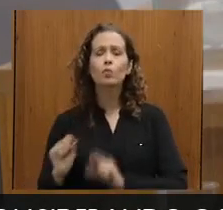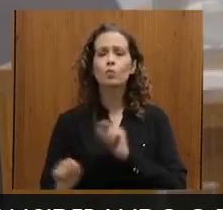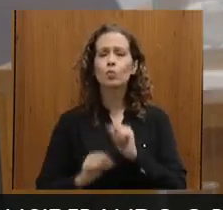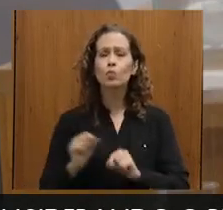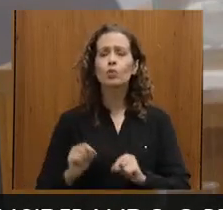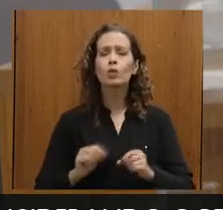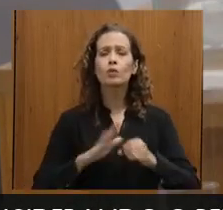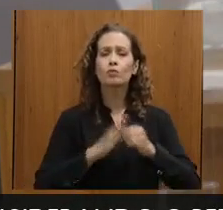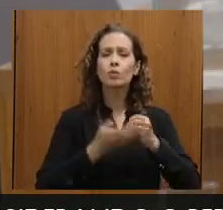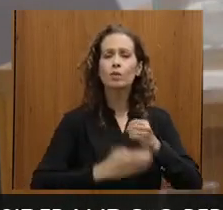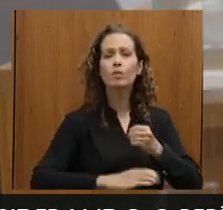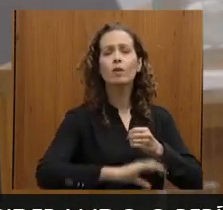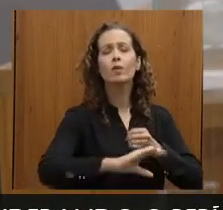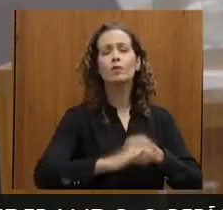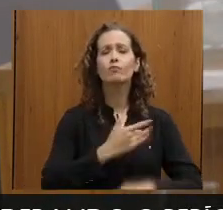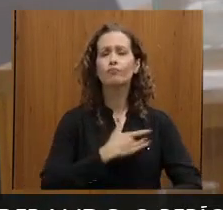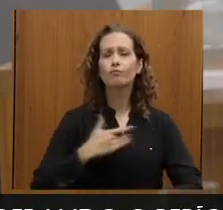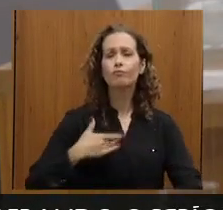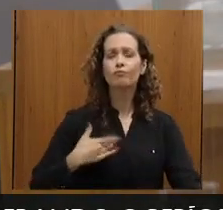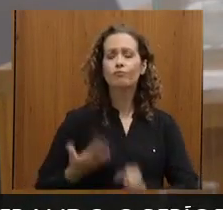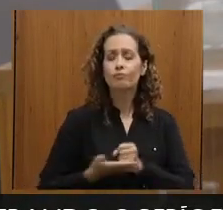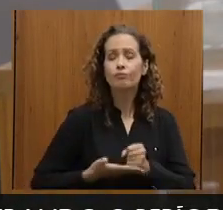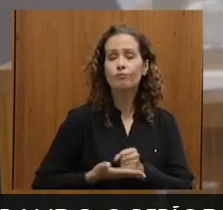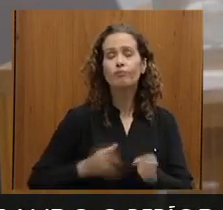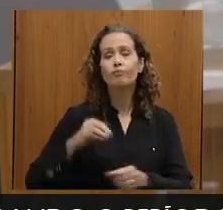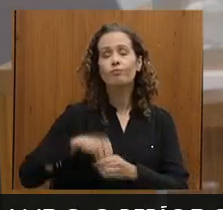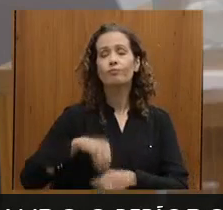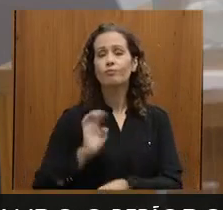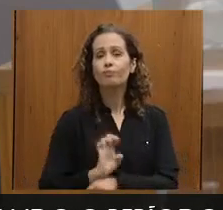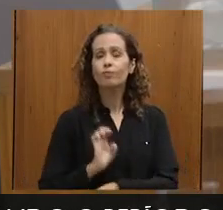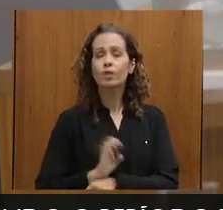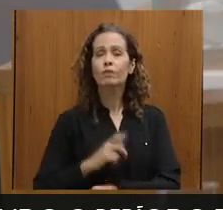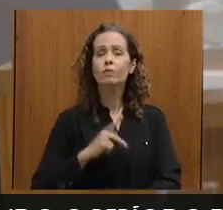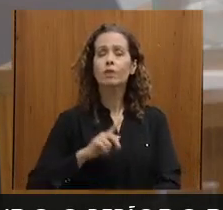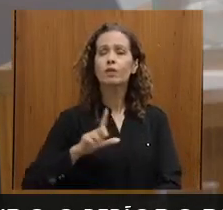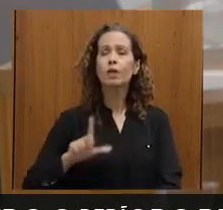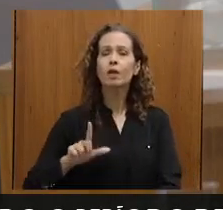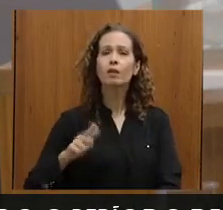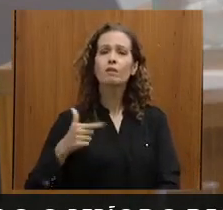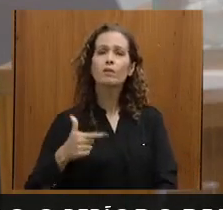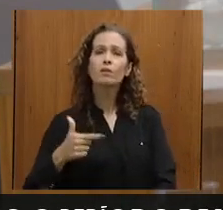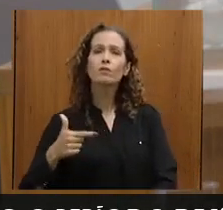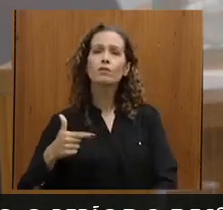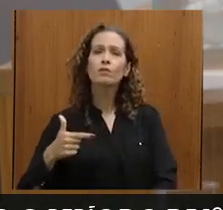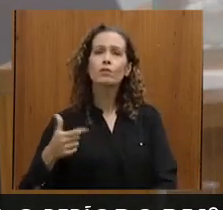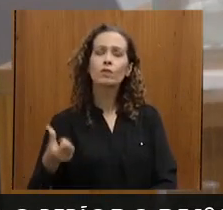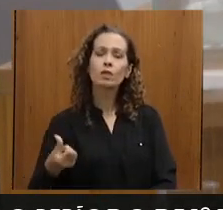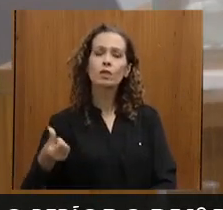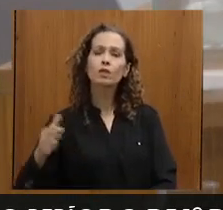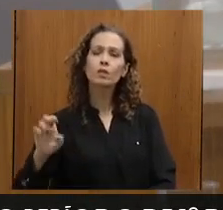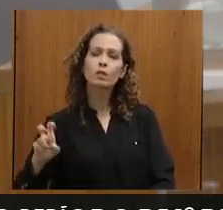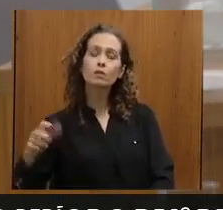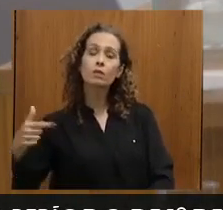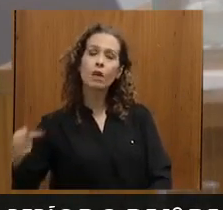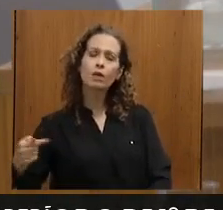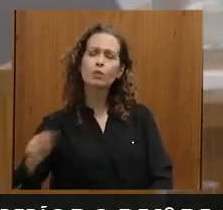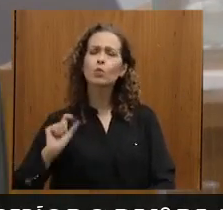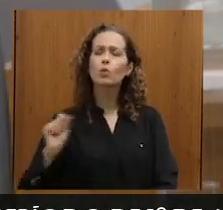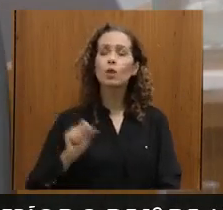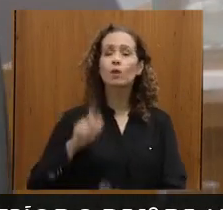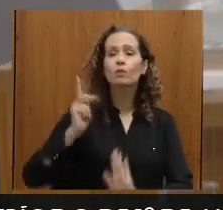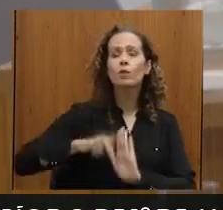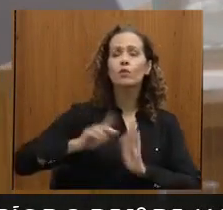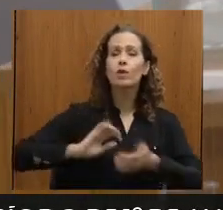Básico do Estado, o PL 2657, que institui o projeto Mãos Dadas, ao qual pretende oferecer um mecanismo de